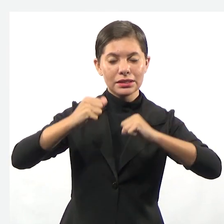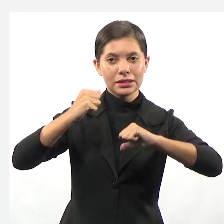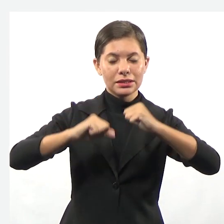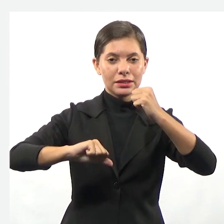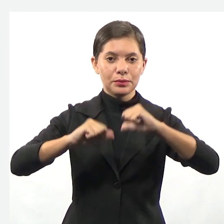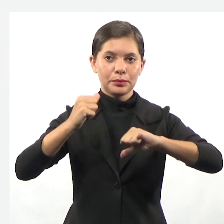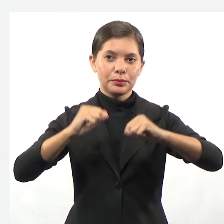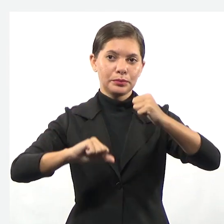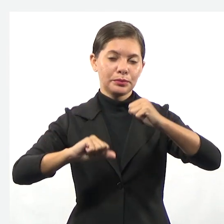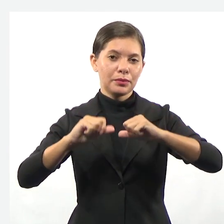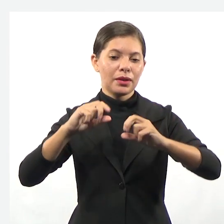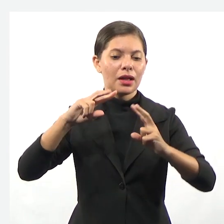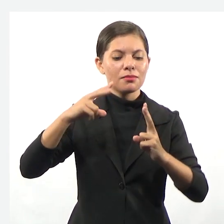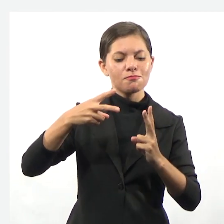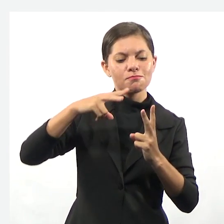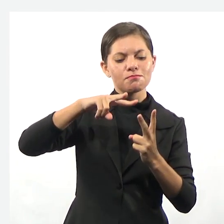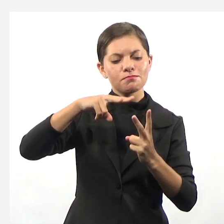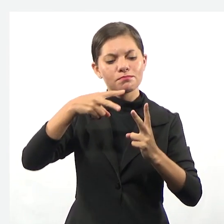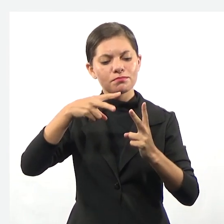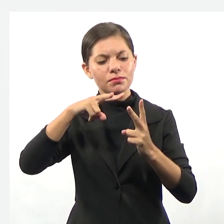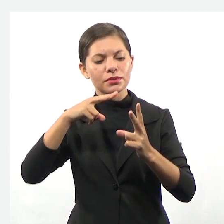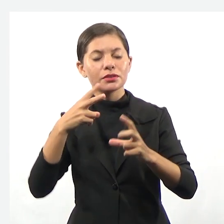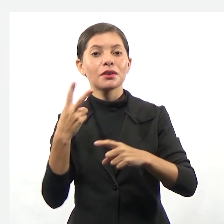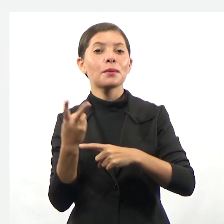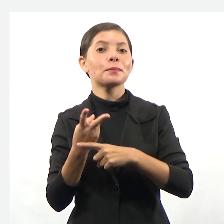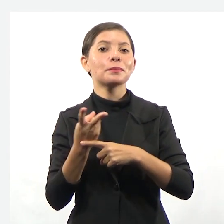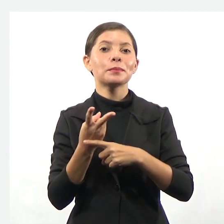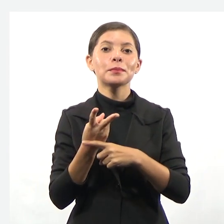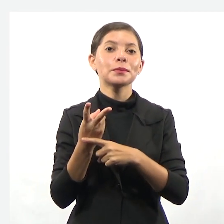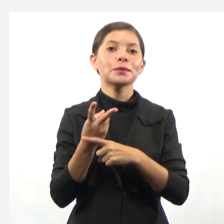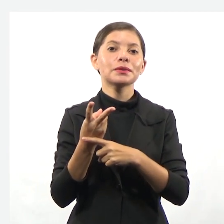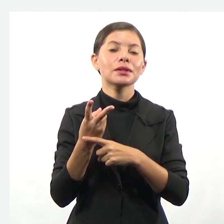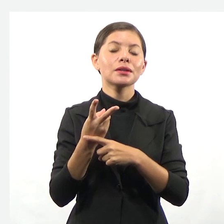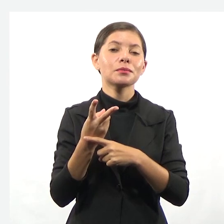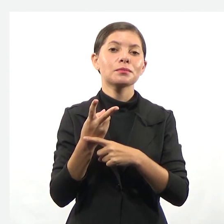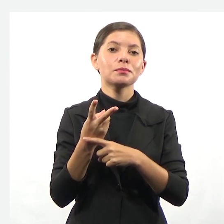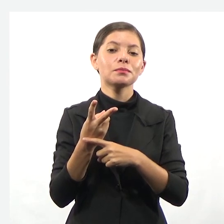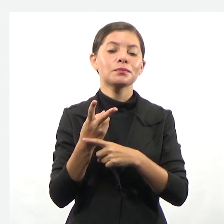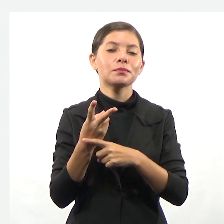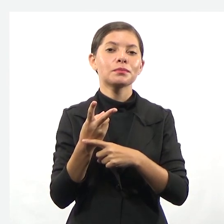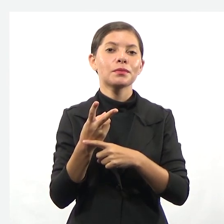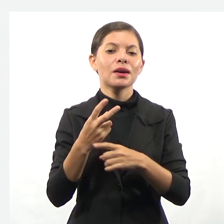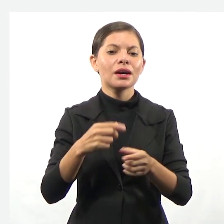algo. Então, prever se o aluno vai evadir, prever se o aluno vai ter um bom desempenho,